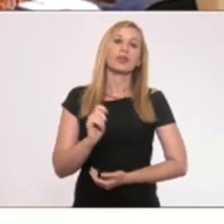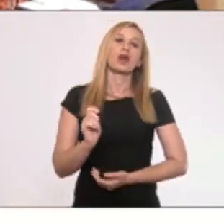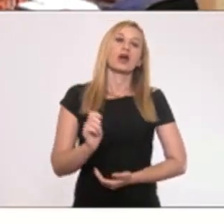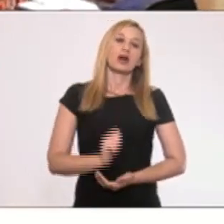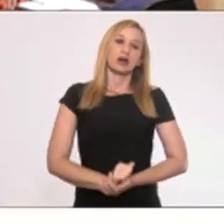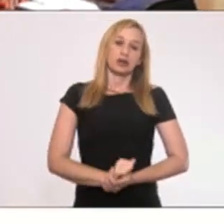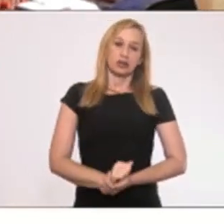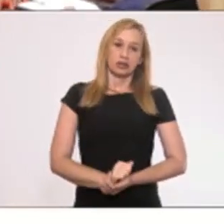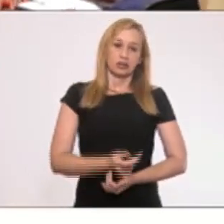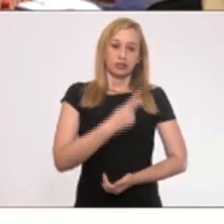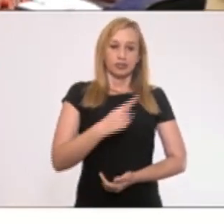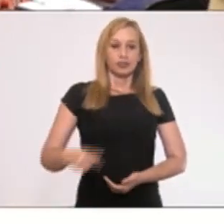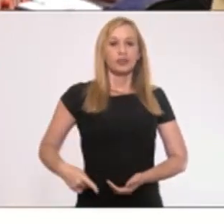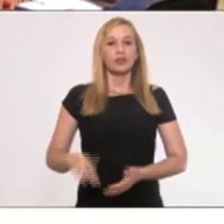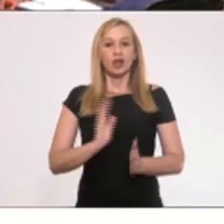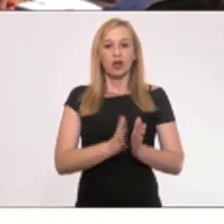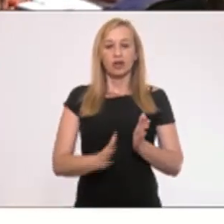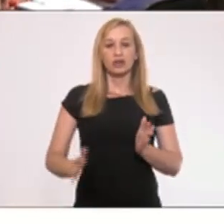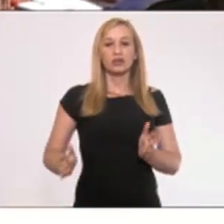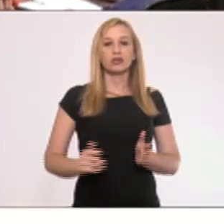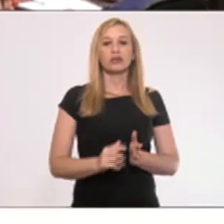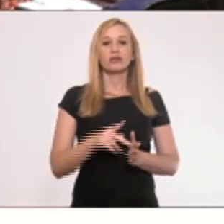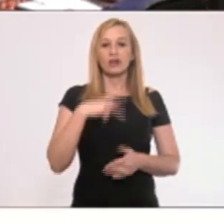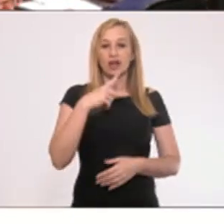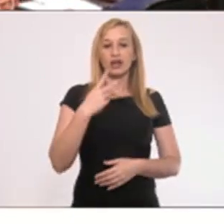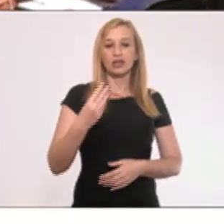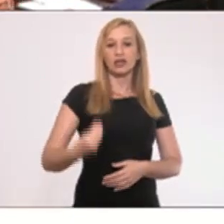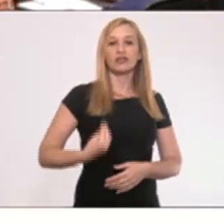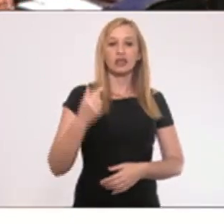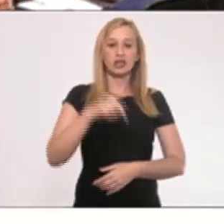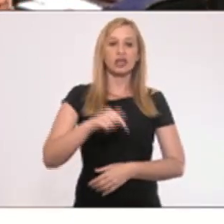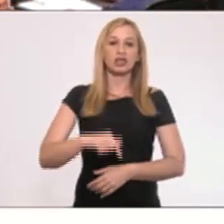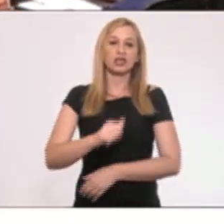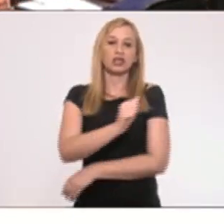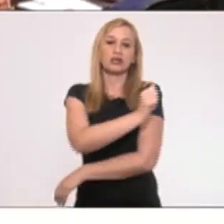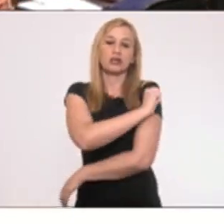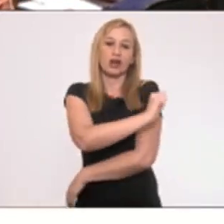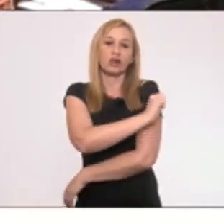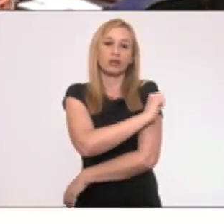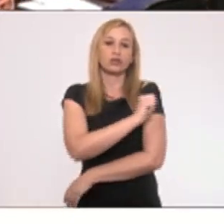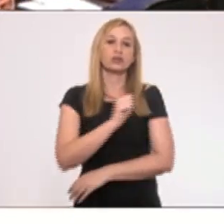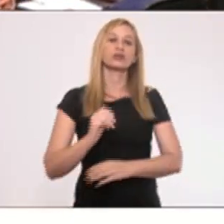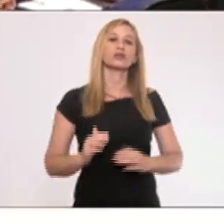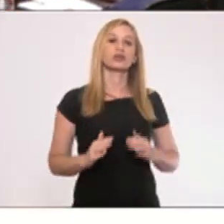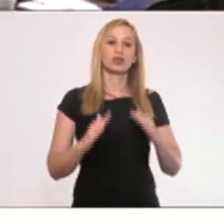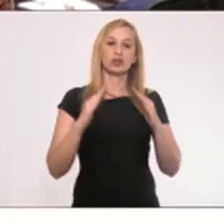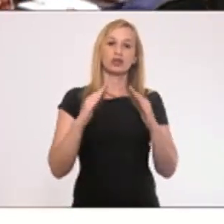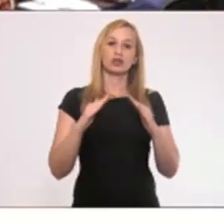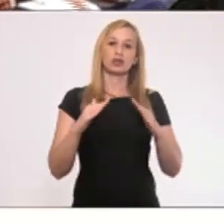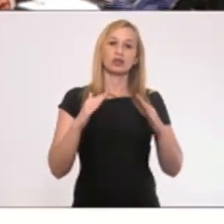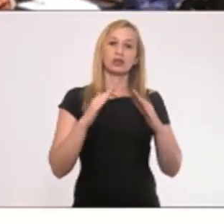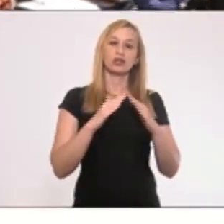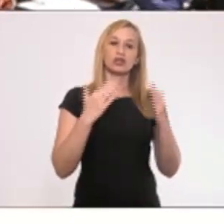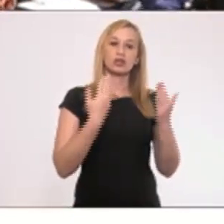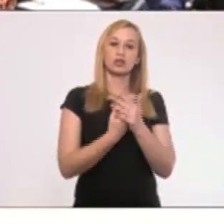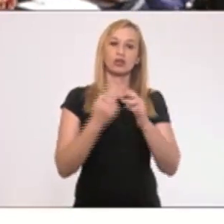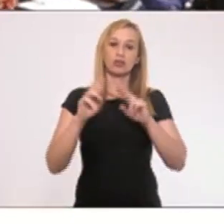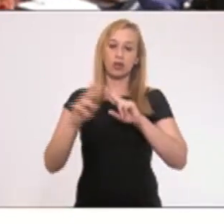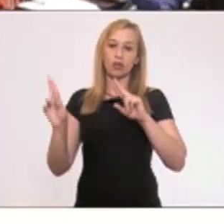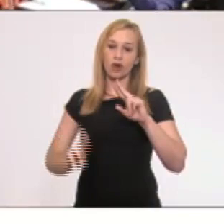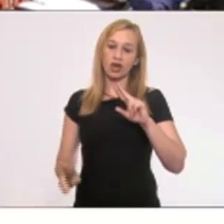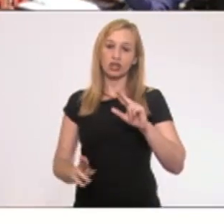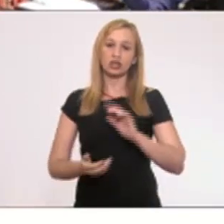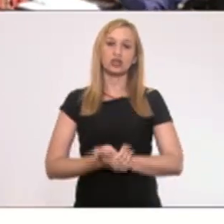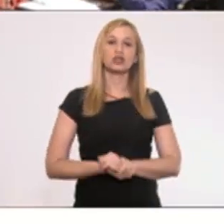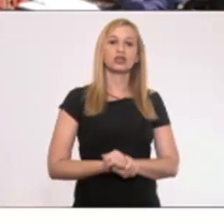presidência. Pela ordem do presidente, registrar a presença aqui dos estudantes do Colégio de Aplicação da UERJ, que estão visitando o Palácio